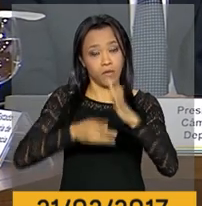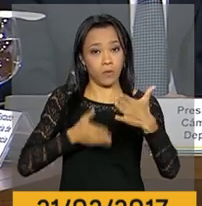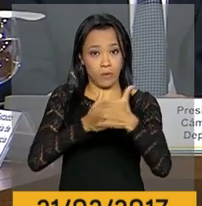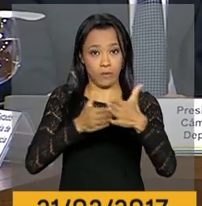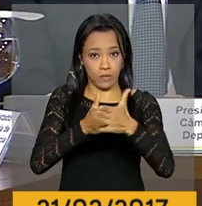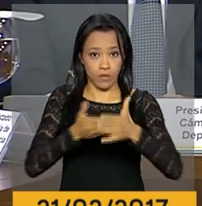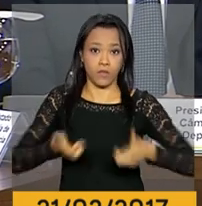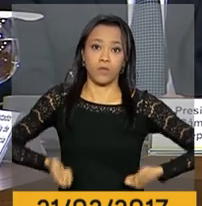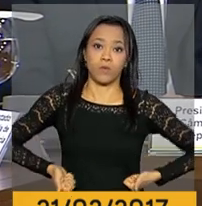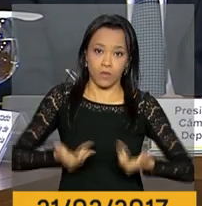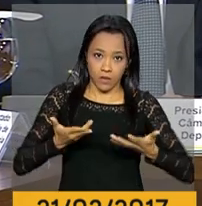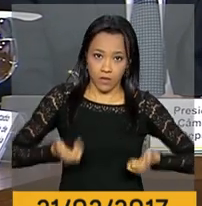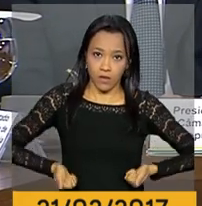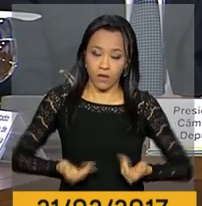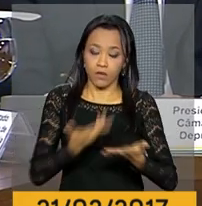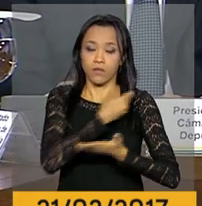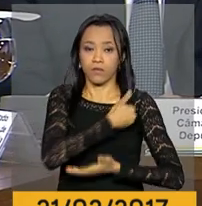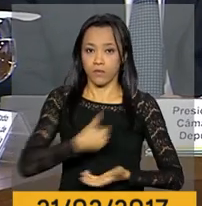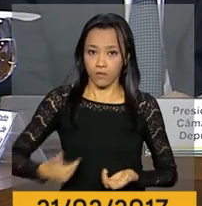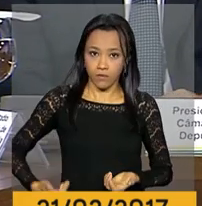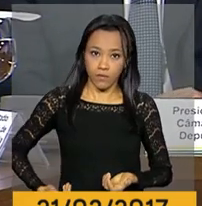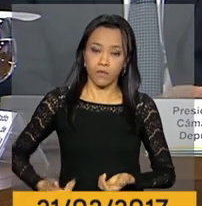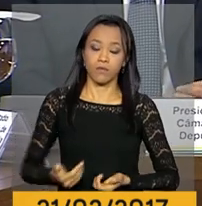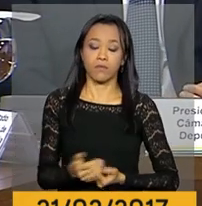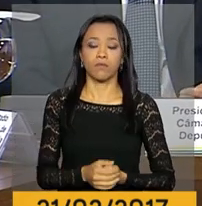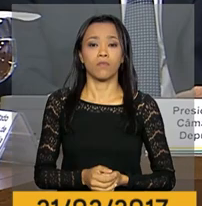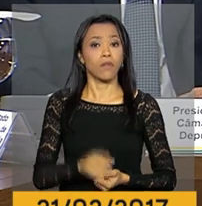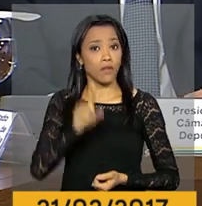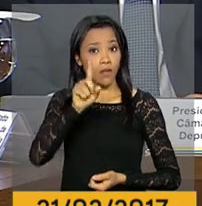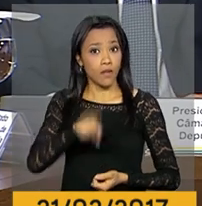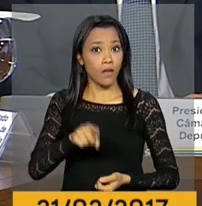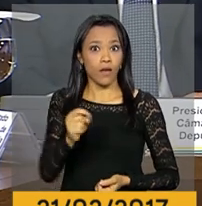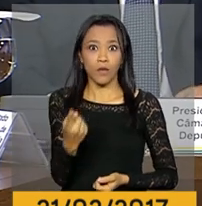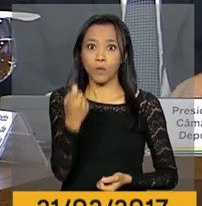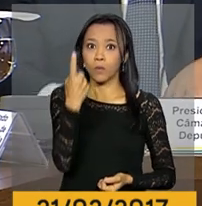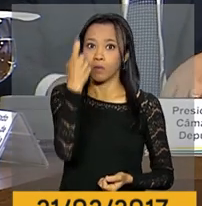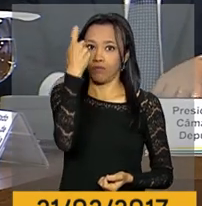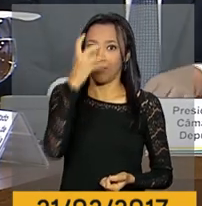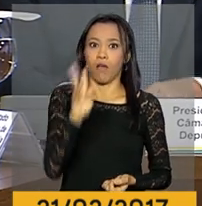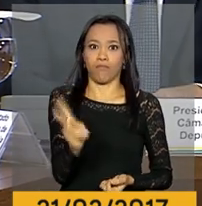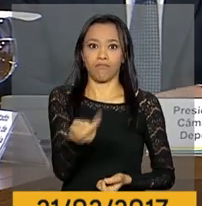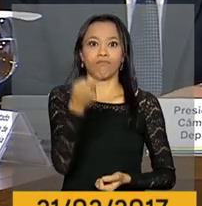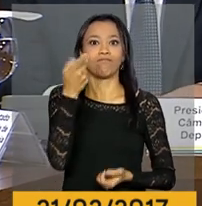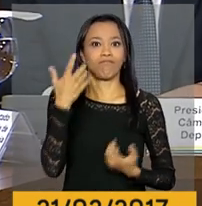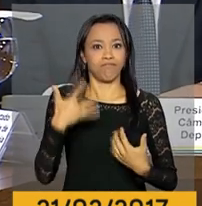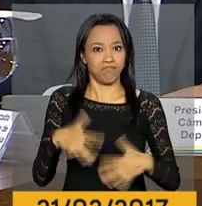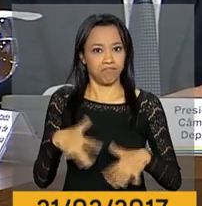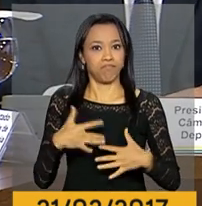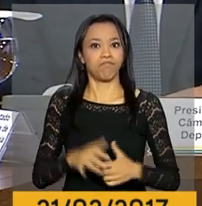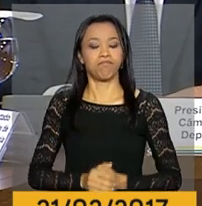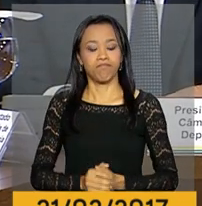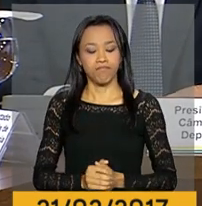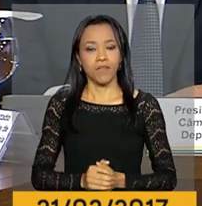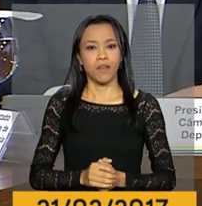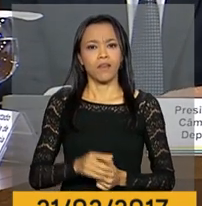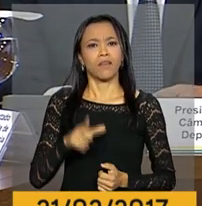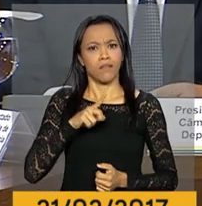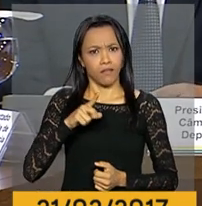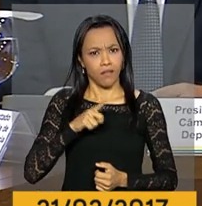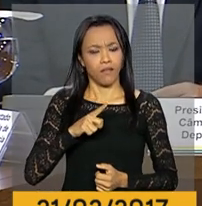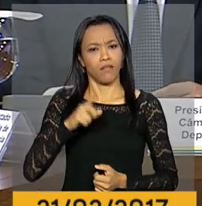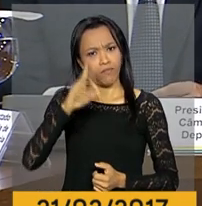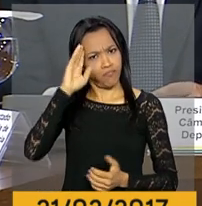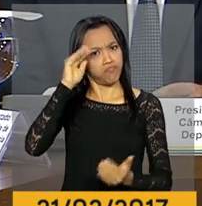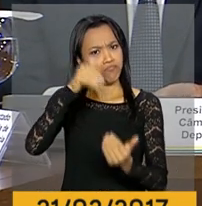de gastos que é algo inédito e que teve uma aprovação muito